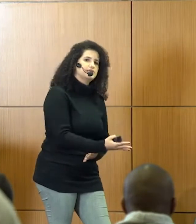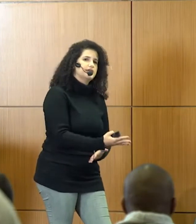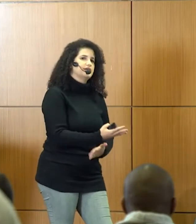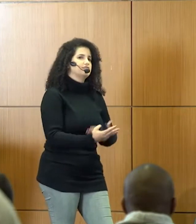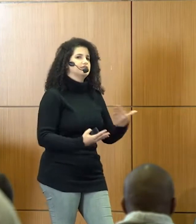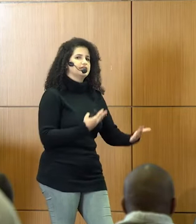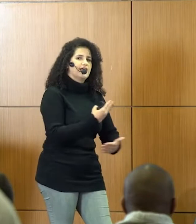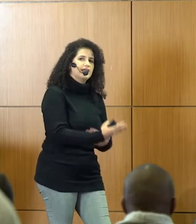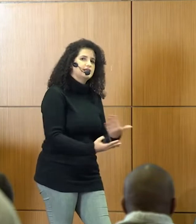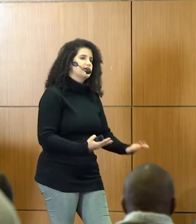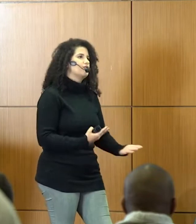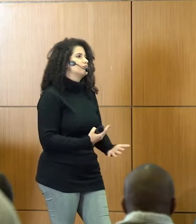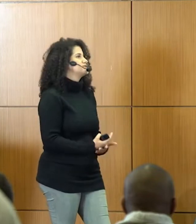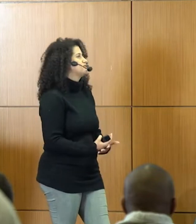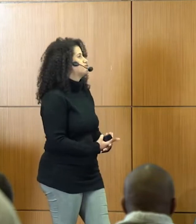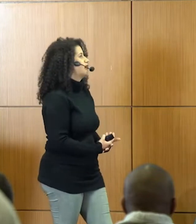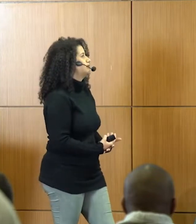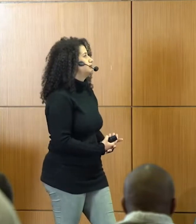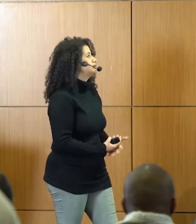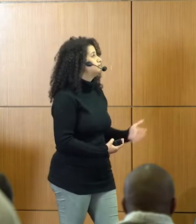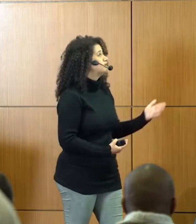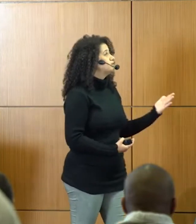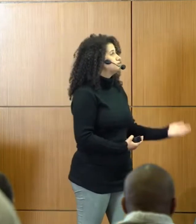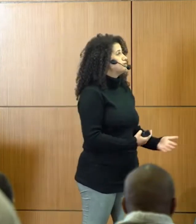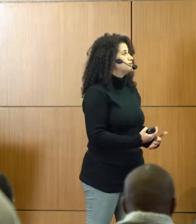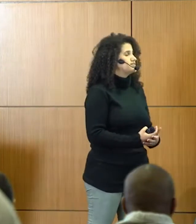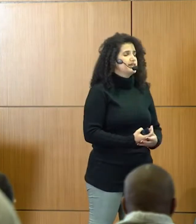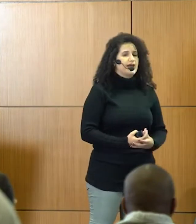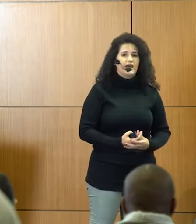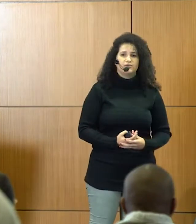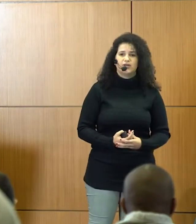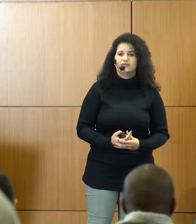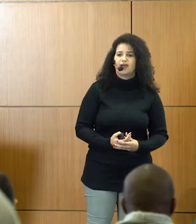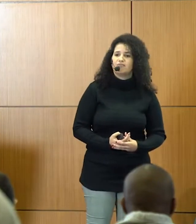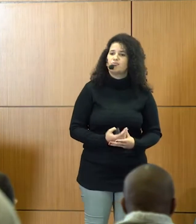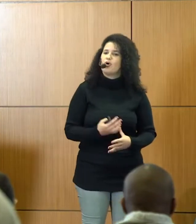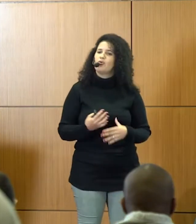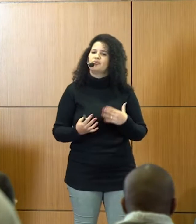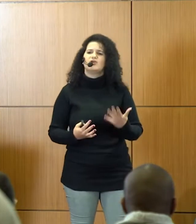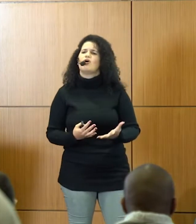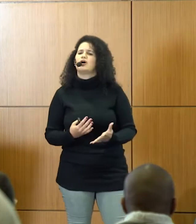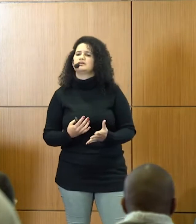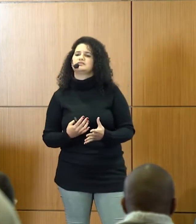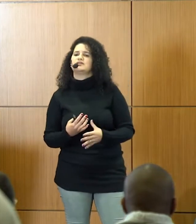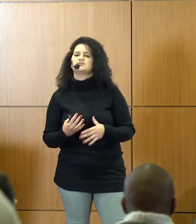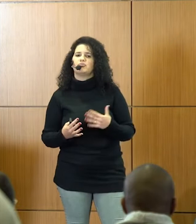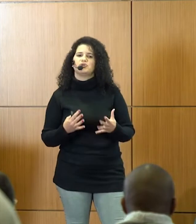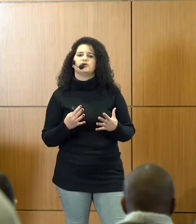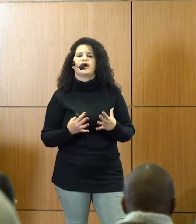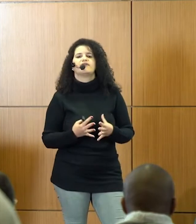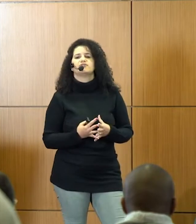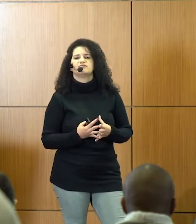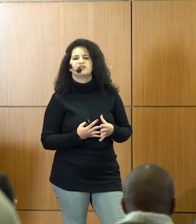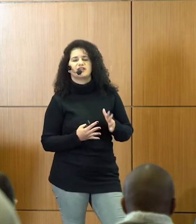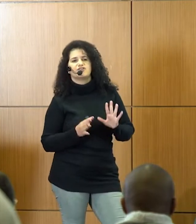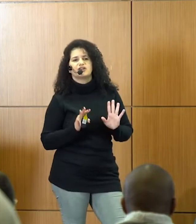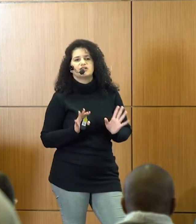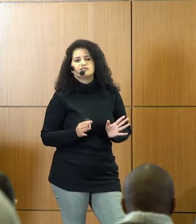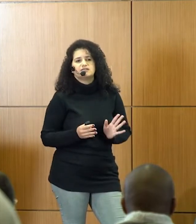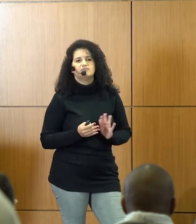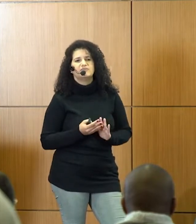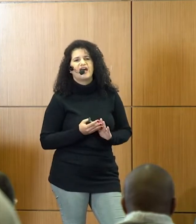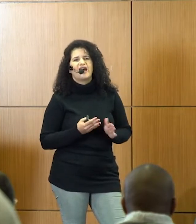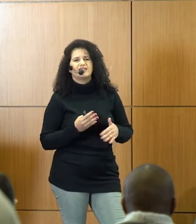e aí eu entrei na vida dela, né, como estagiária ali, só que o cenário ele estava um pouco pior, assim, ele só piorava. Na verdade,